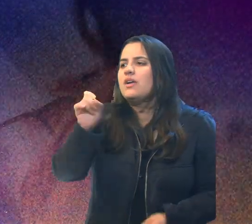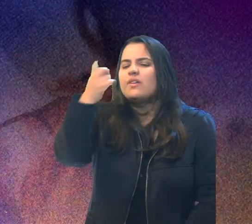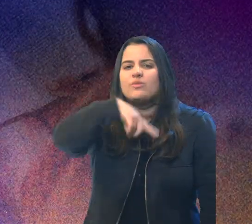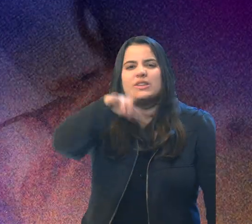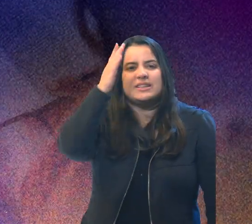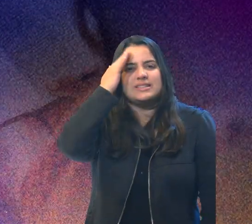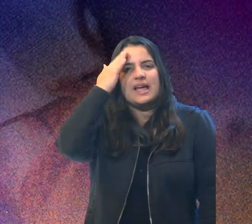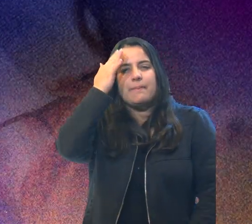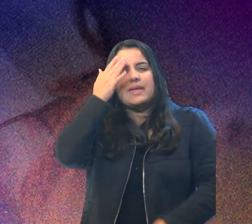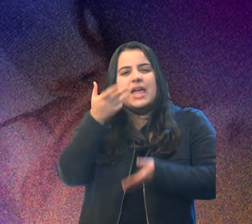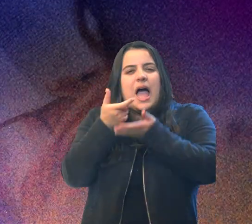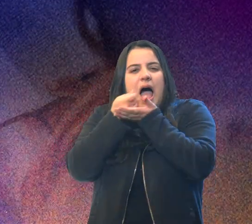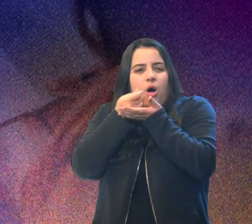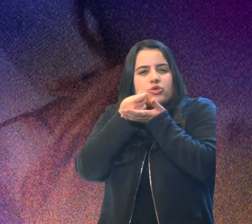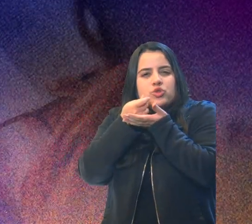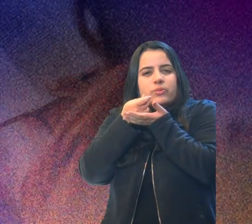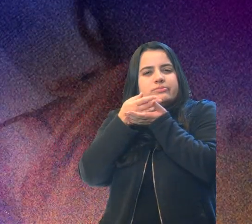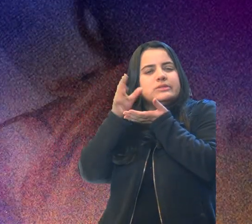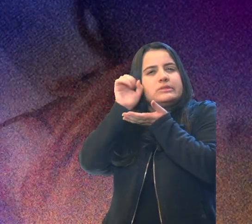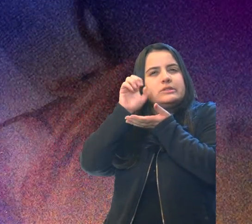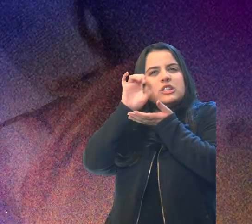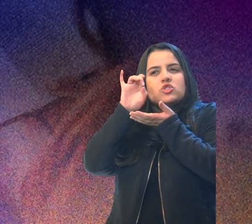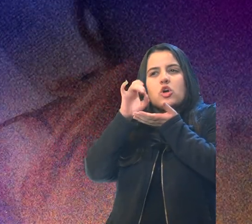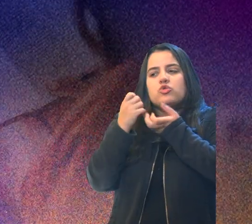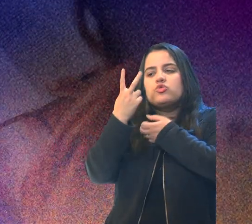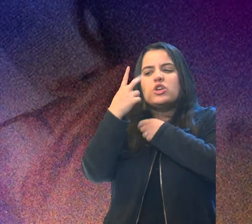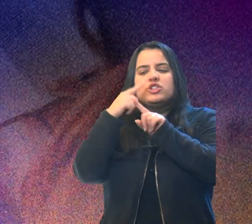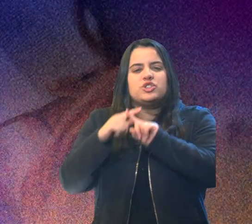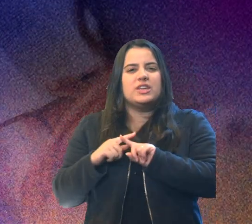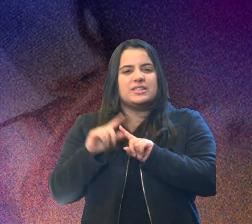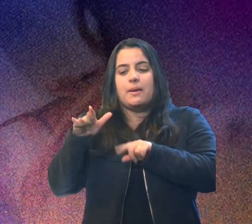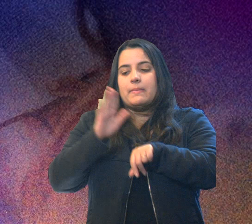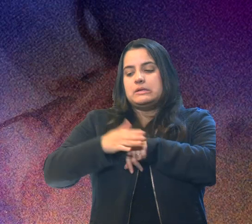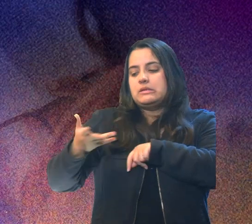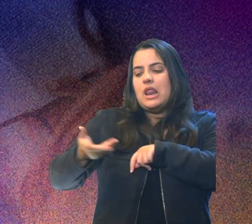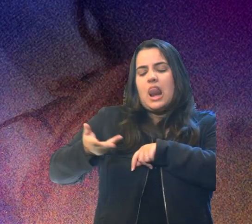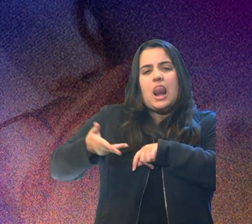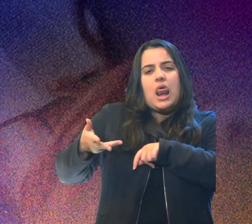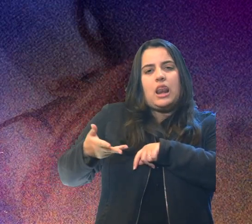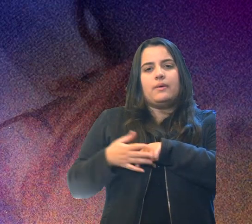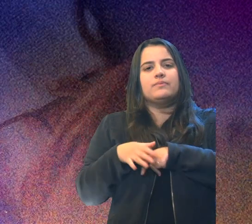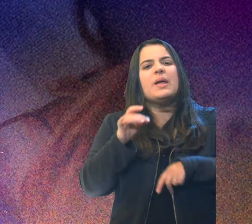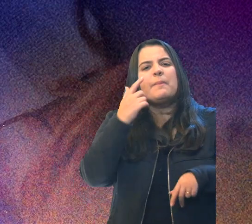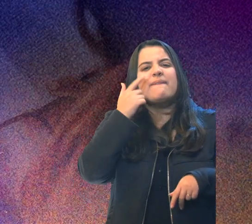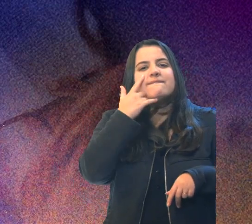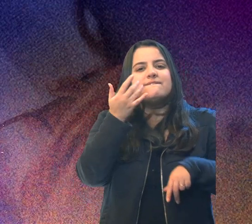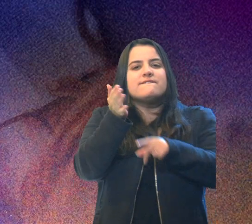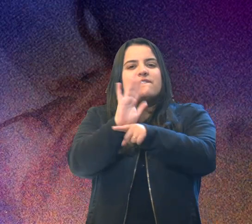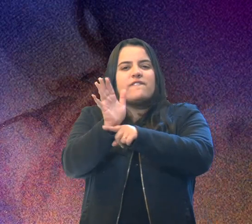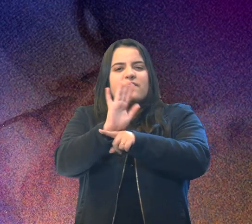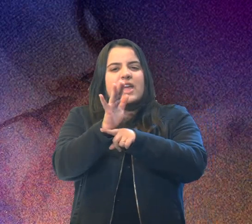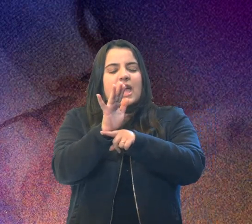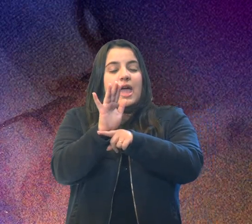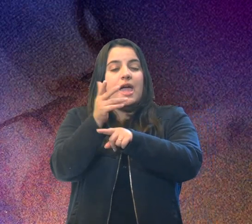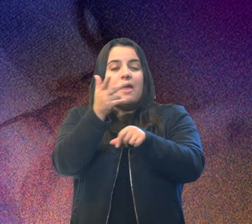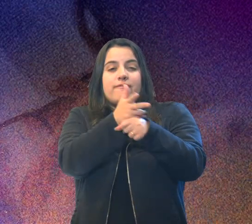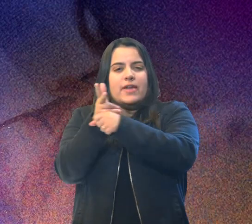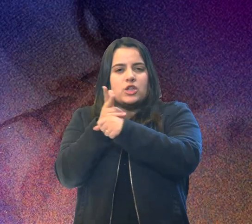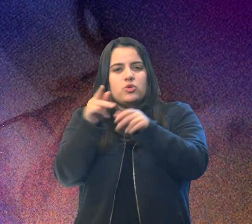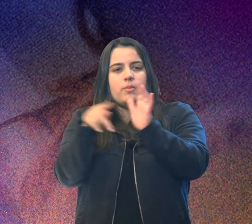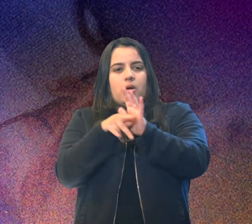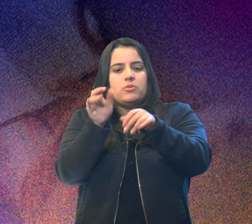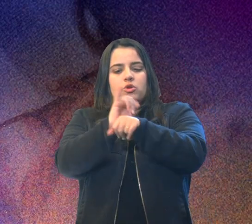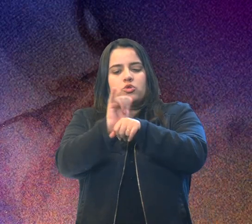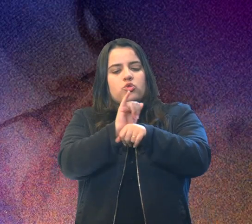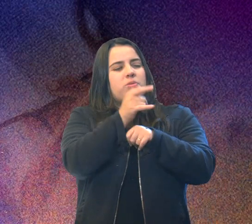no X2? Deixa eu ver. Quem aqui não consegue mais ver um vídeo no YouTube na velocidade normal? Levanta a